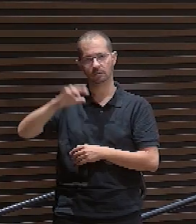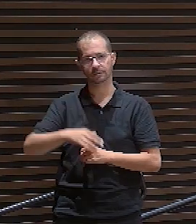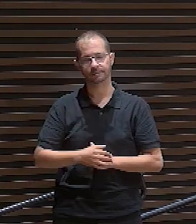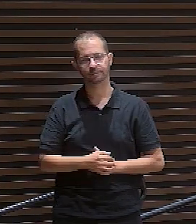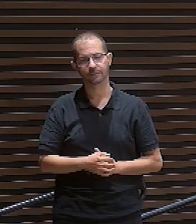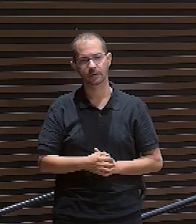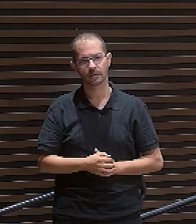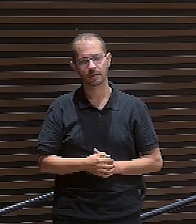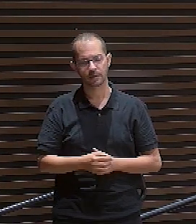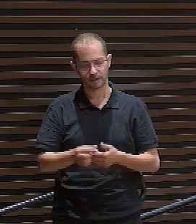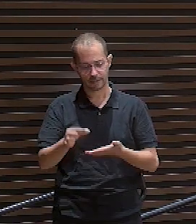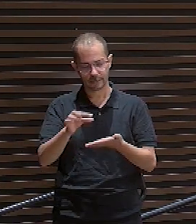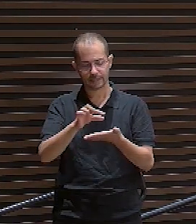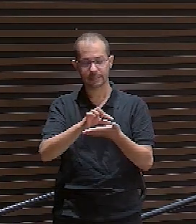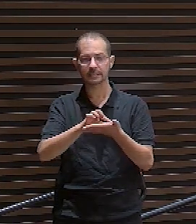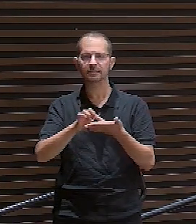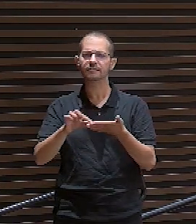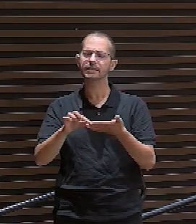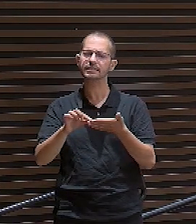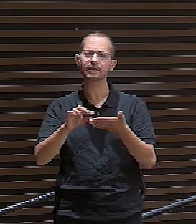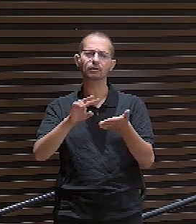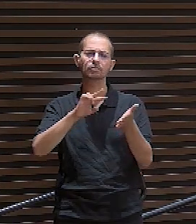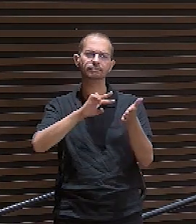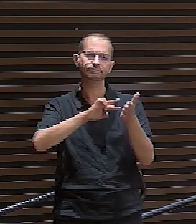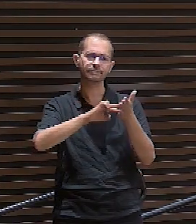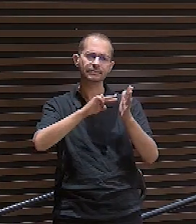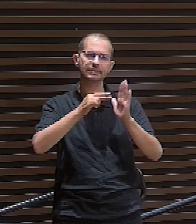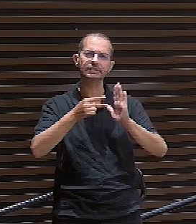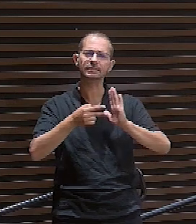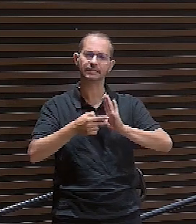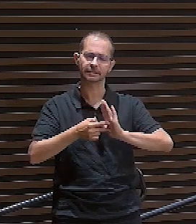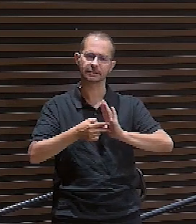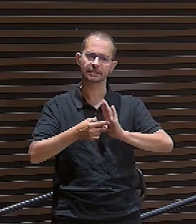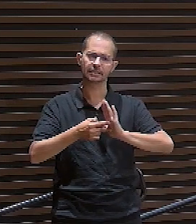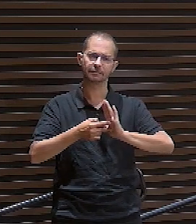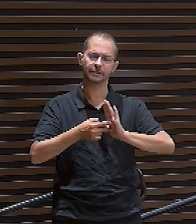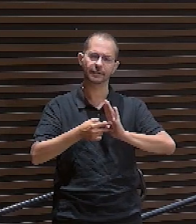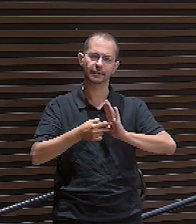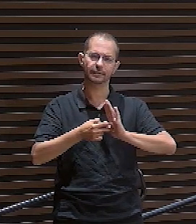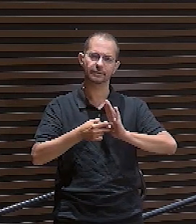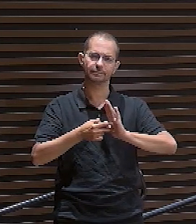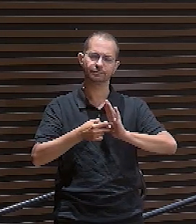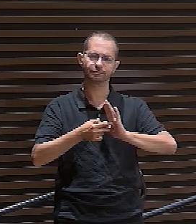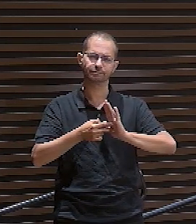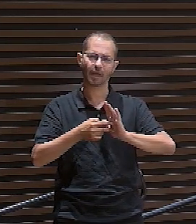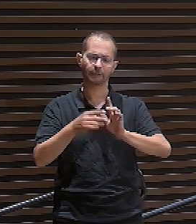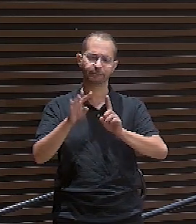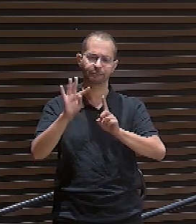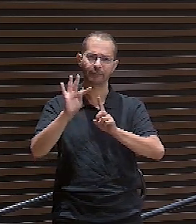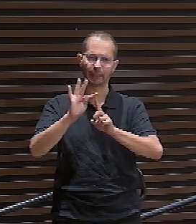Este versículo, ele traduz um tipo de teologia.